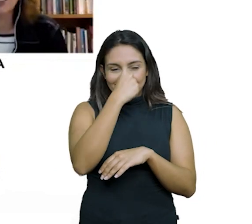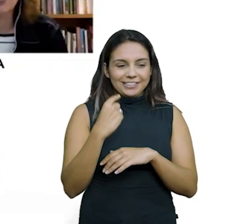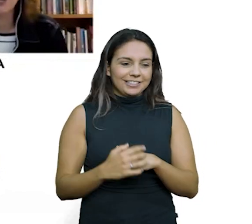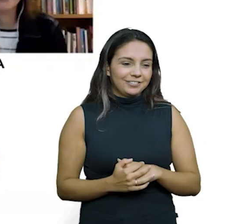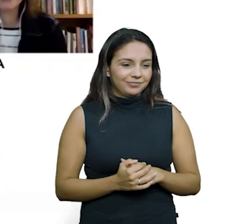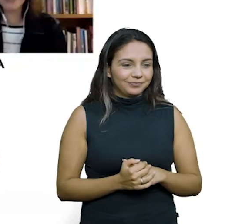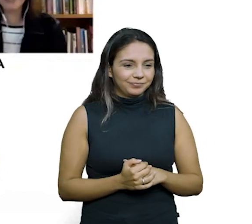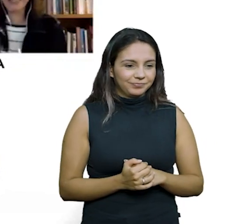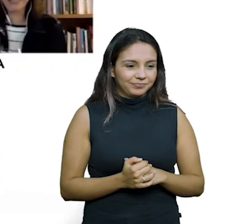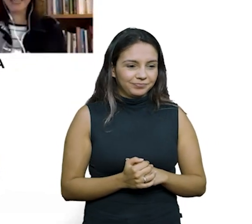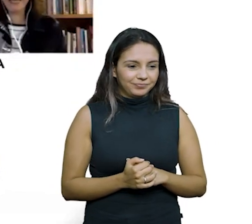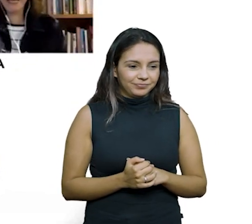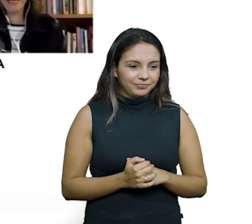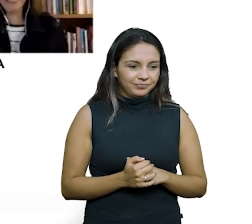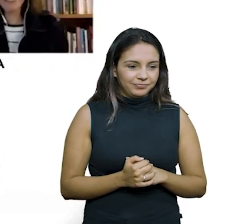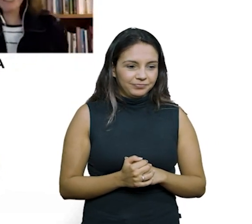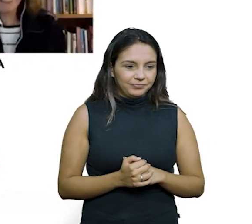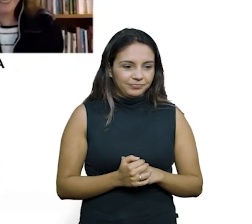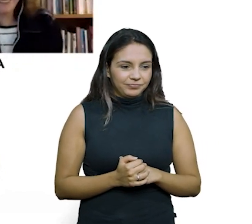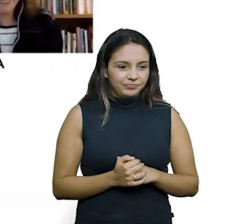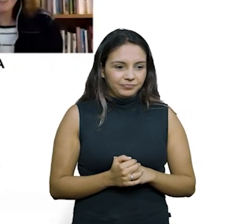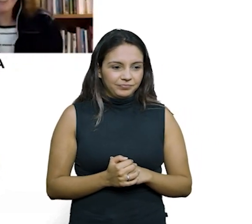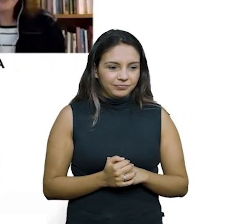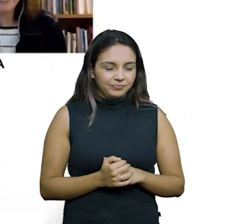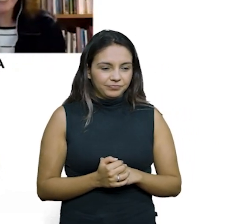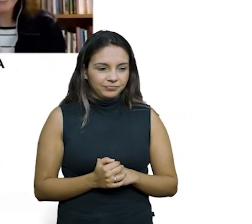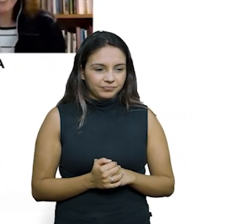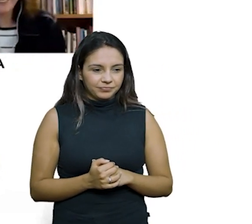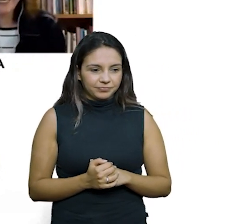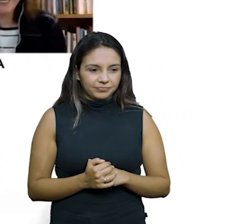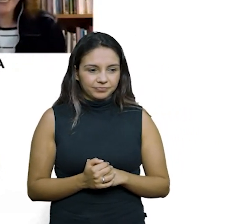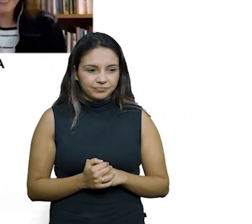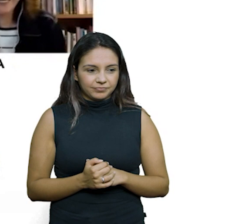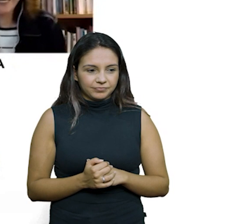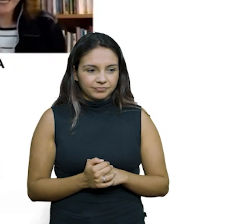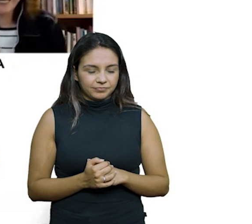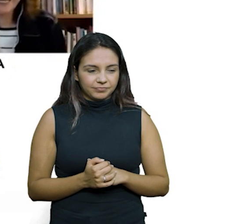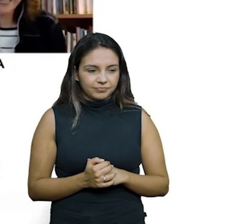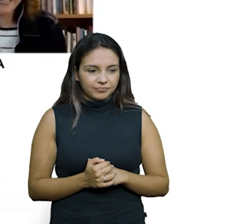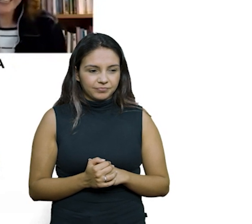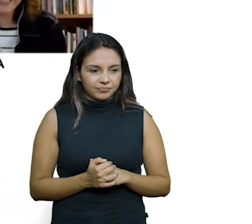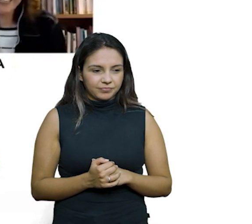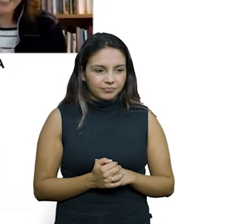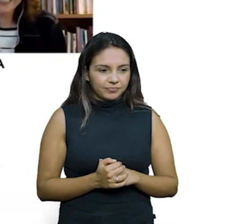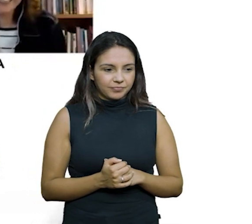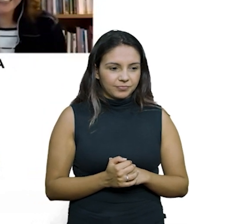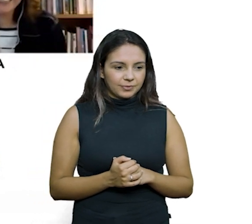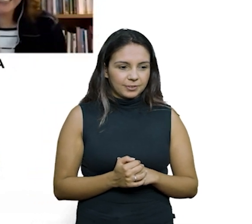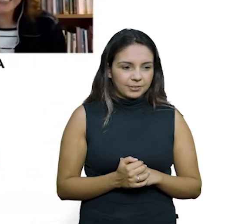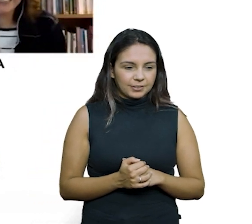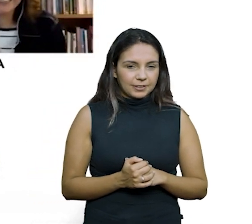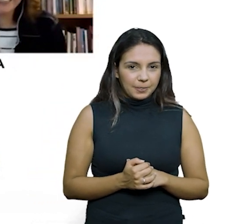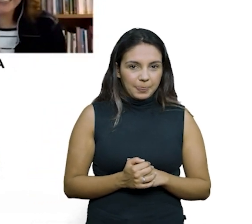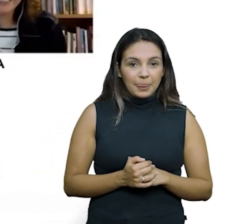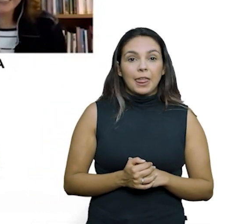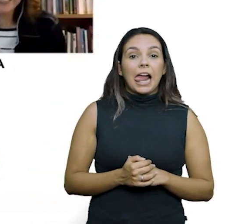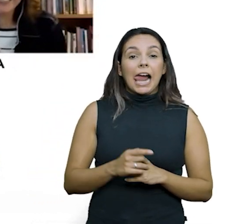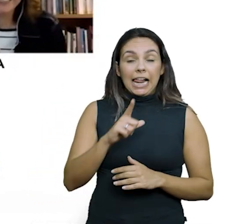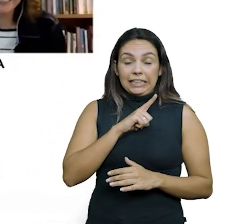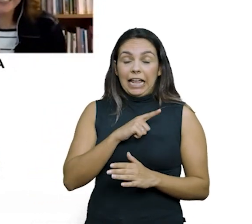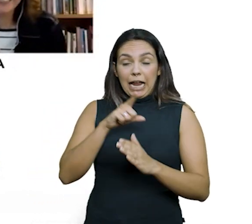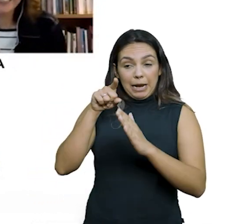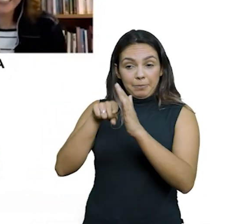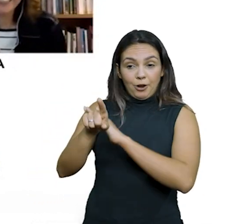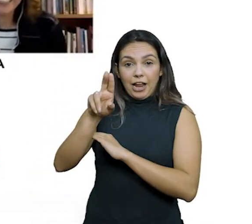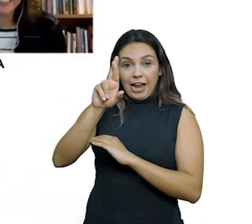horas? A Leila disse que morde. Pronto, tem mais pergunta não. Tá, tem a pergunta da moça, da Rafael, que ela quer te colocar numa fogueira